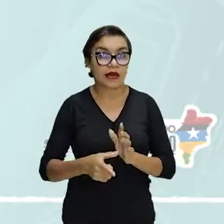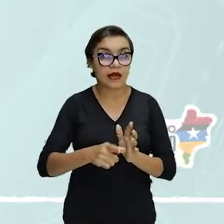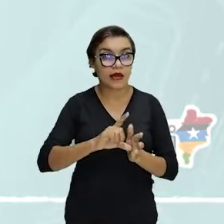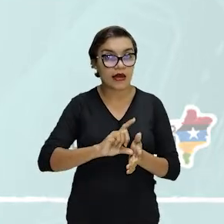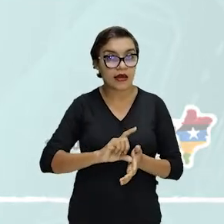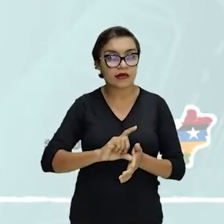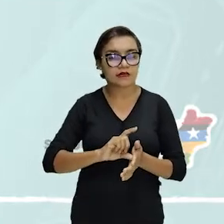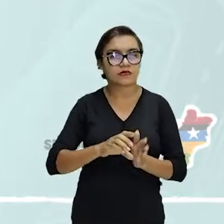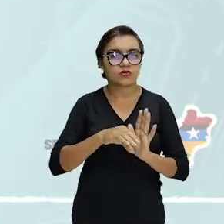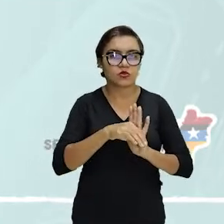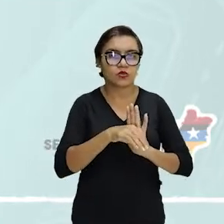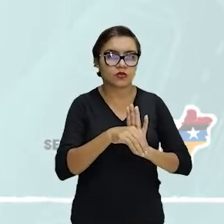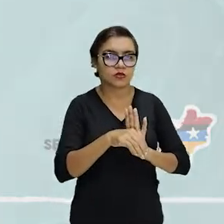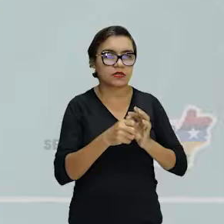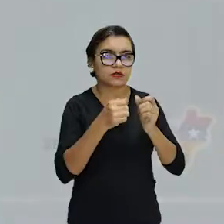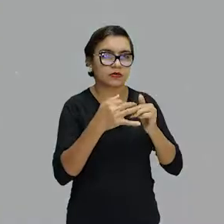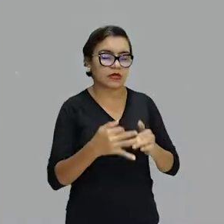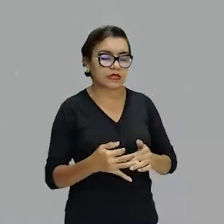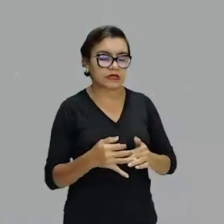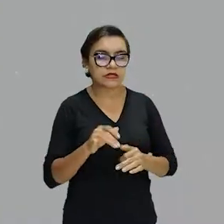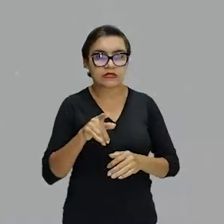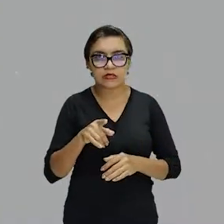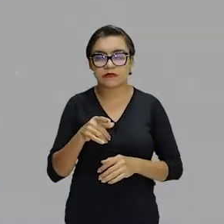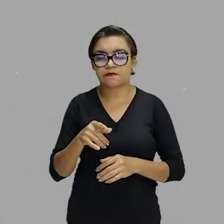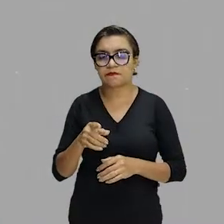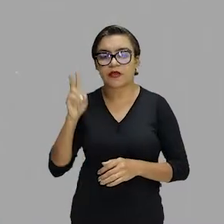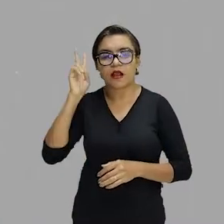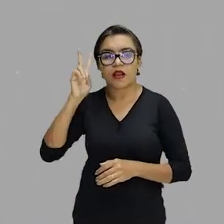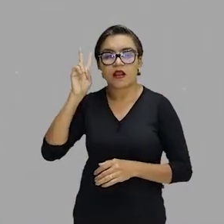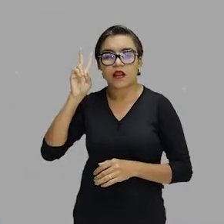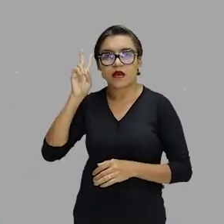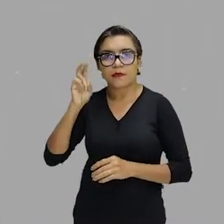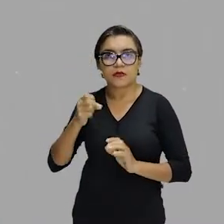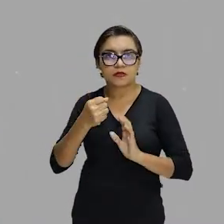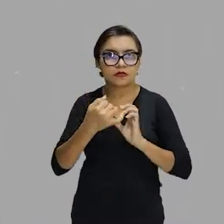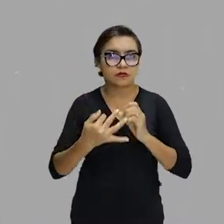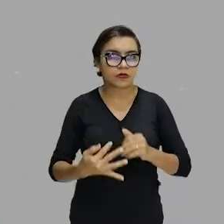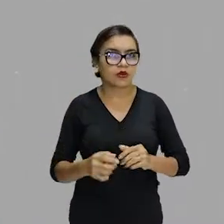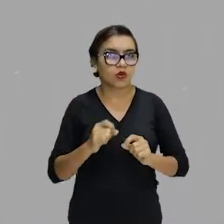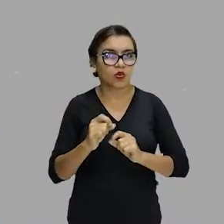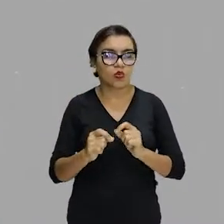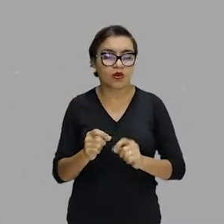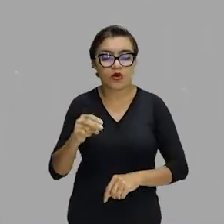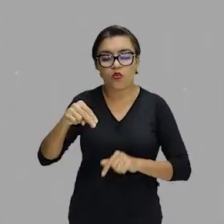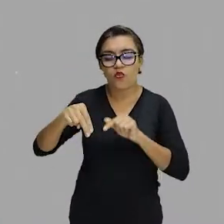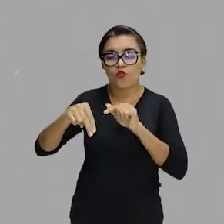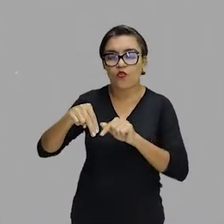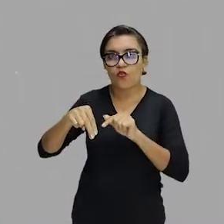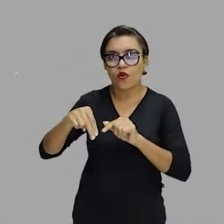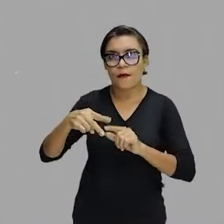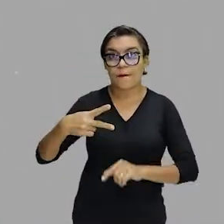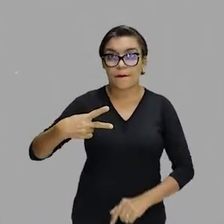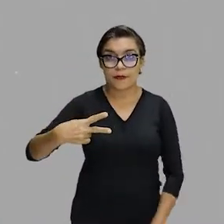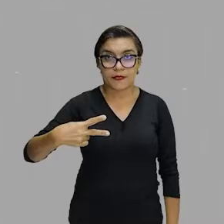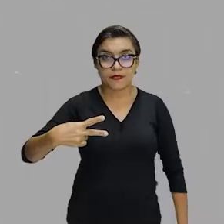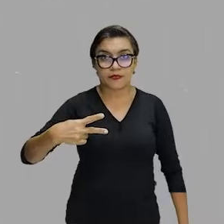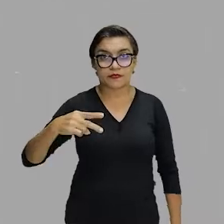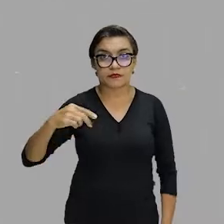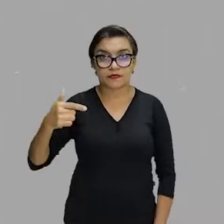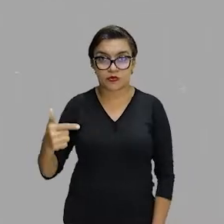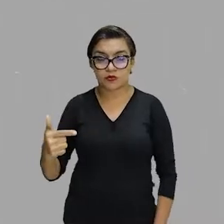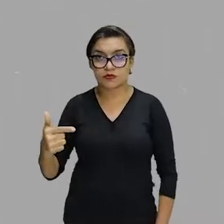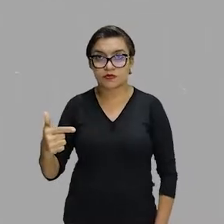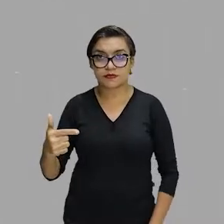ver. Qual é ela? Lembra que lá na nossa definição foi posto que o n tem que ser maior ou igual a 2. Aqui,